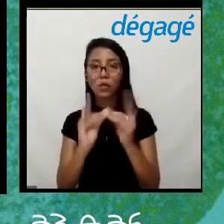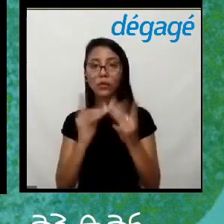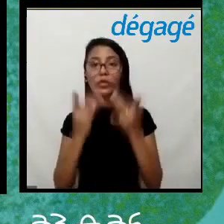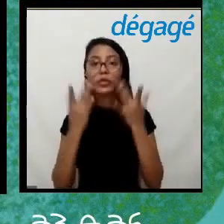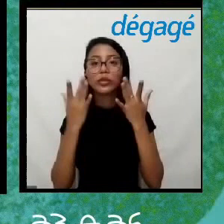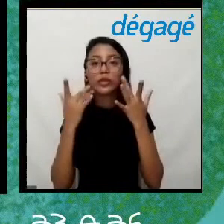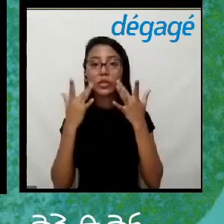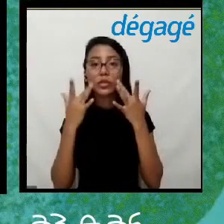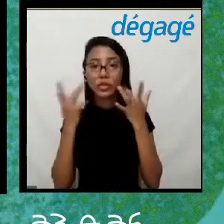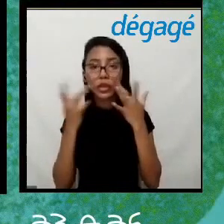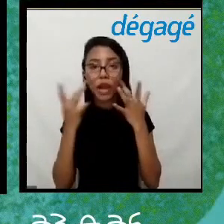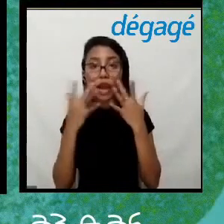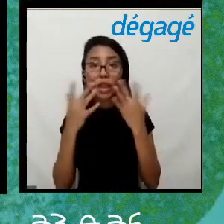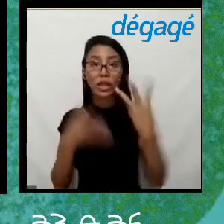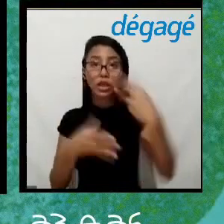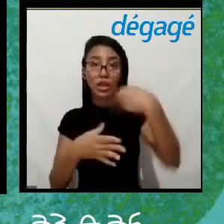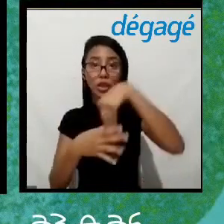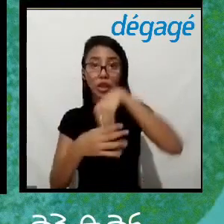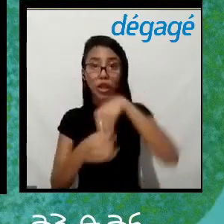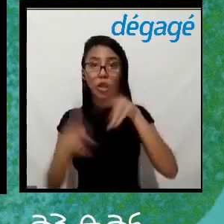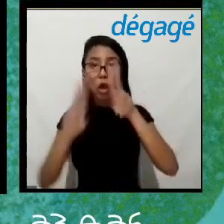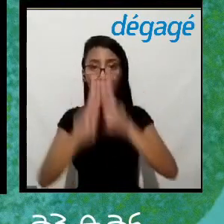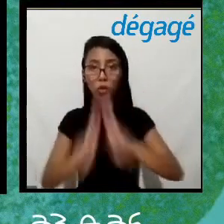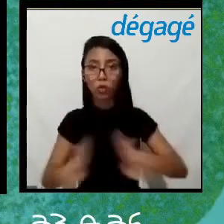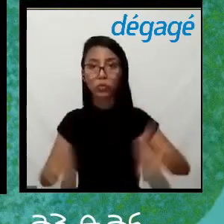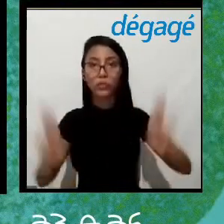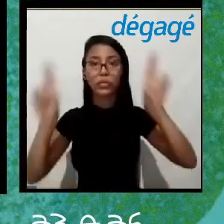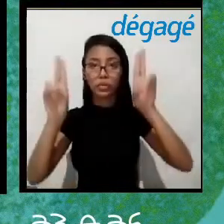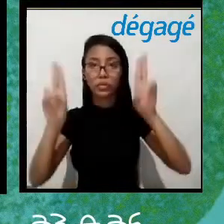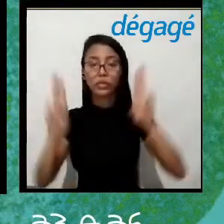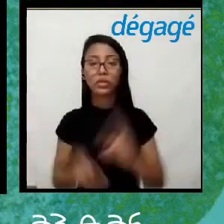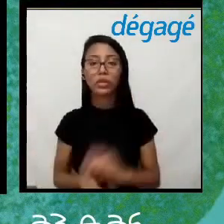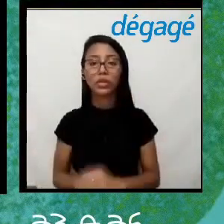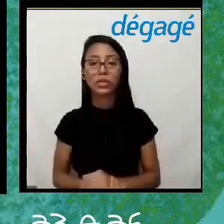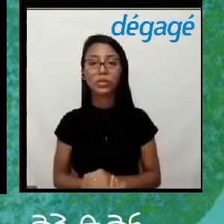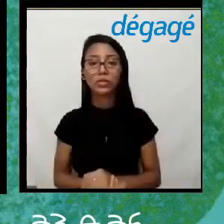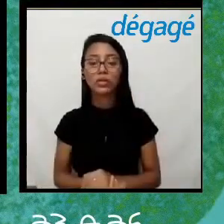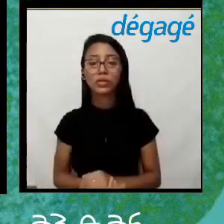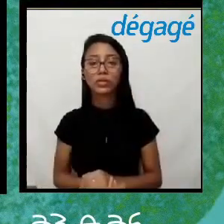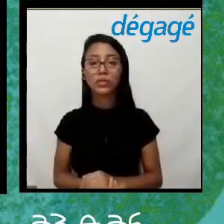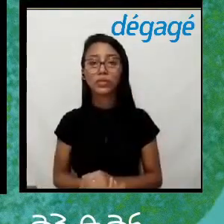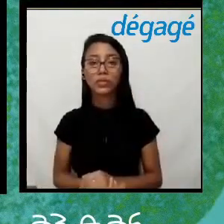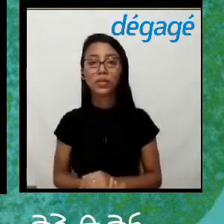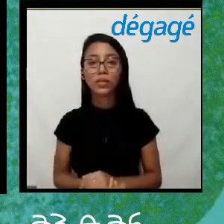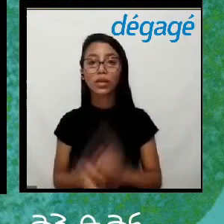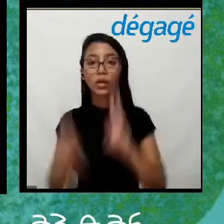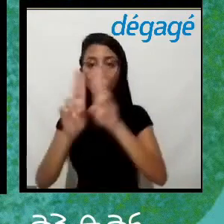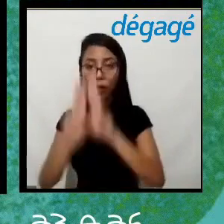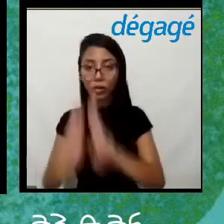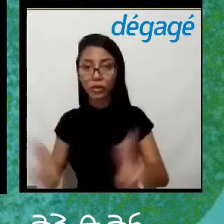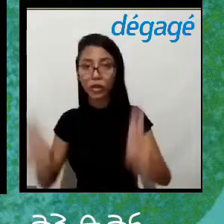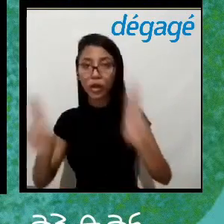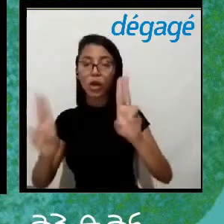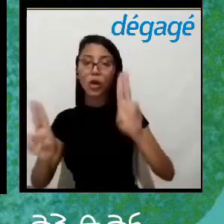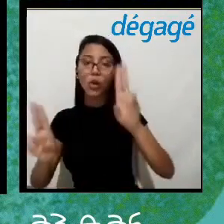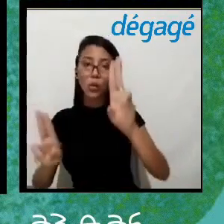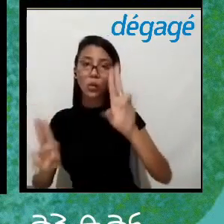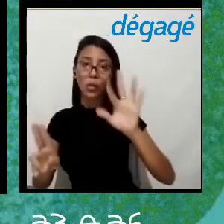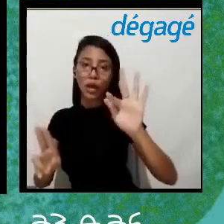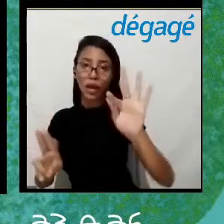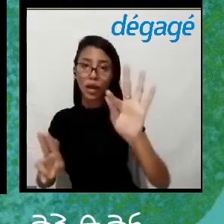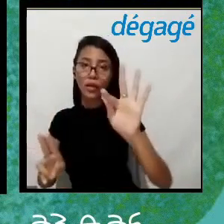até então a gente ocupava os espaços da universidade, tanto da Unirio quanto da UFRJ, de forma